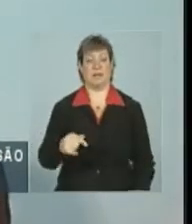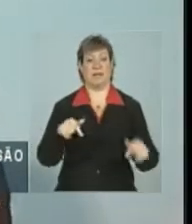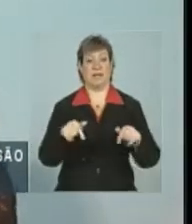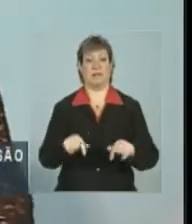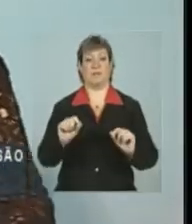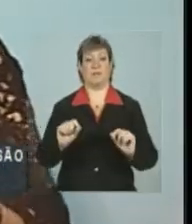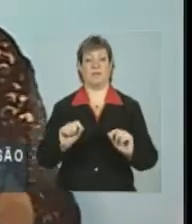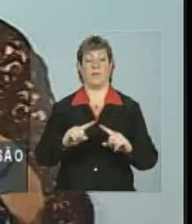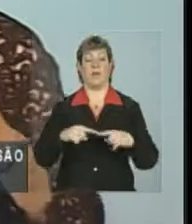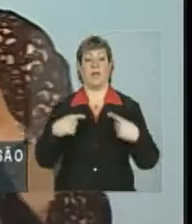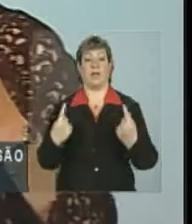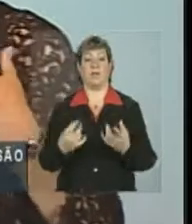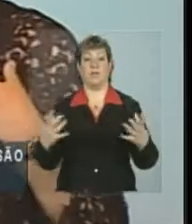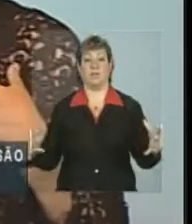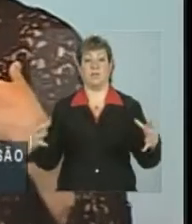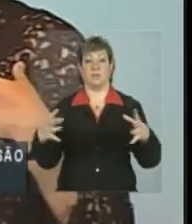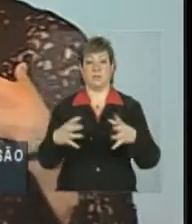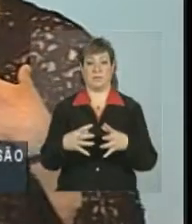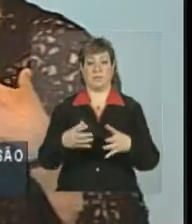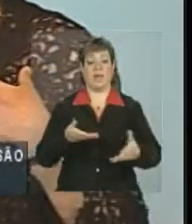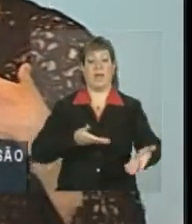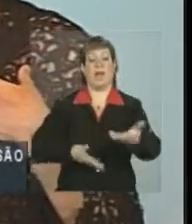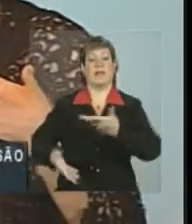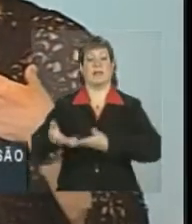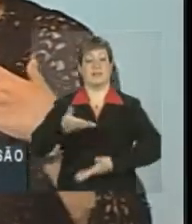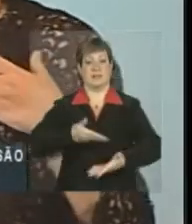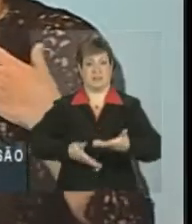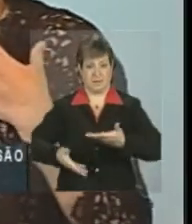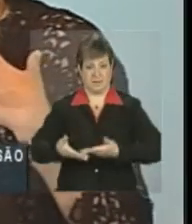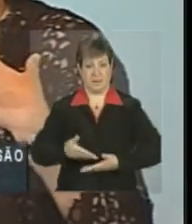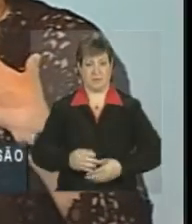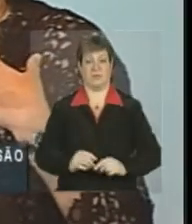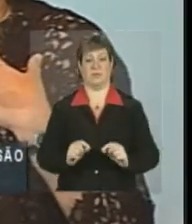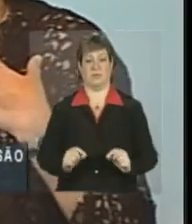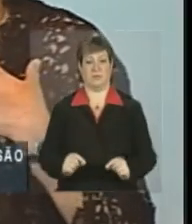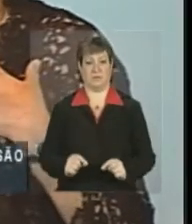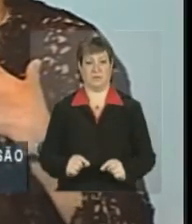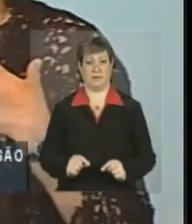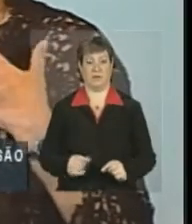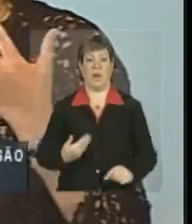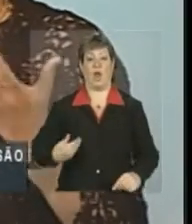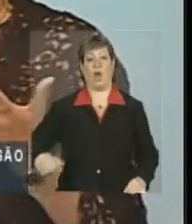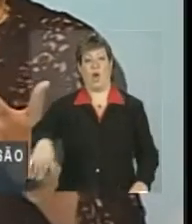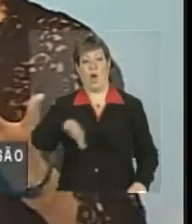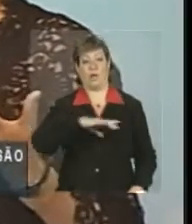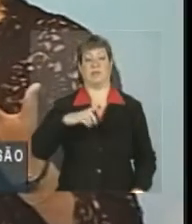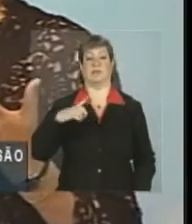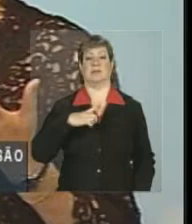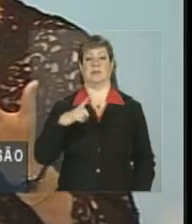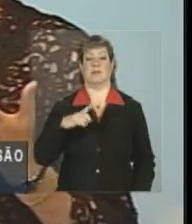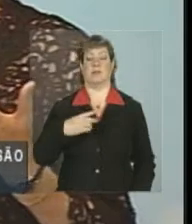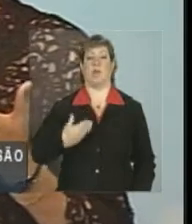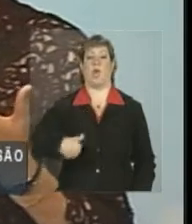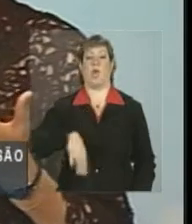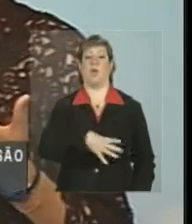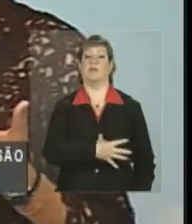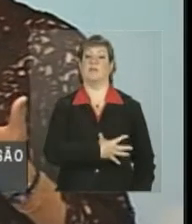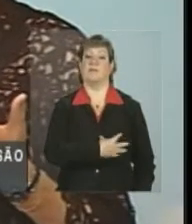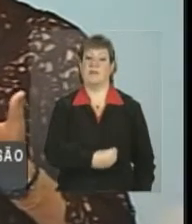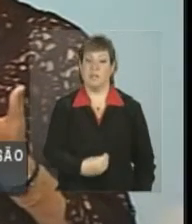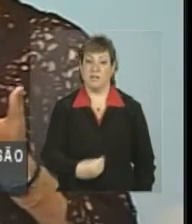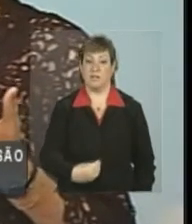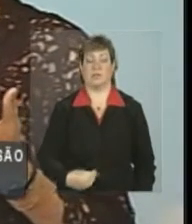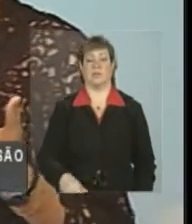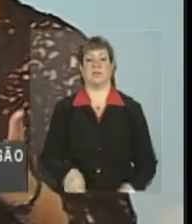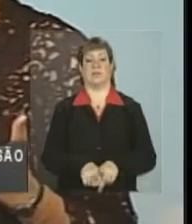reúne a relação que nós temos com os nossos filhos,